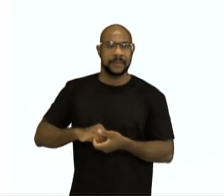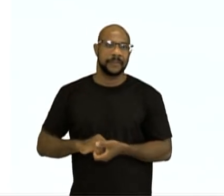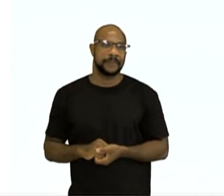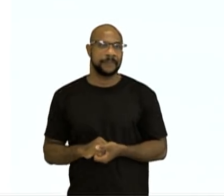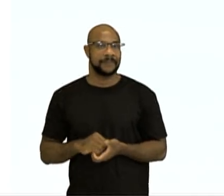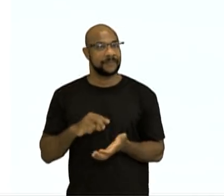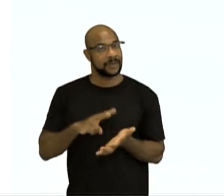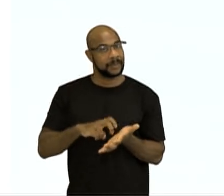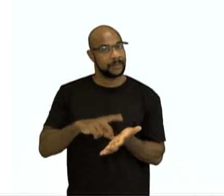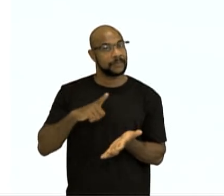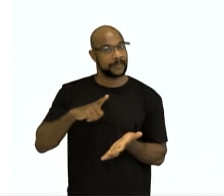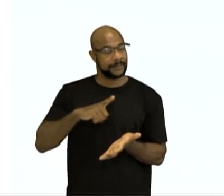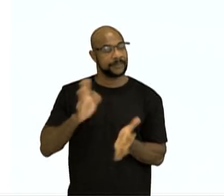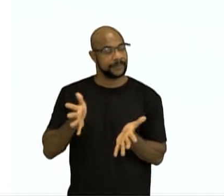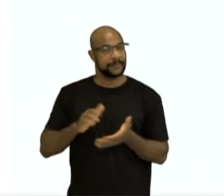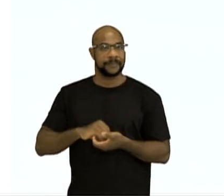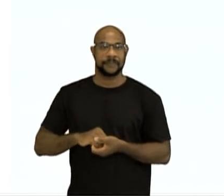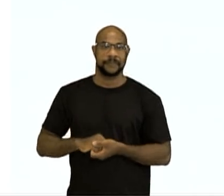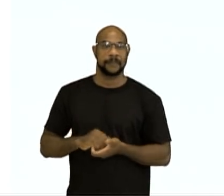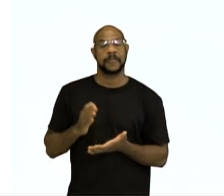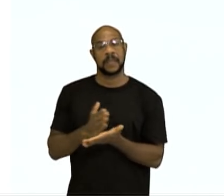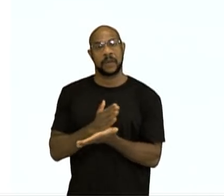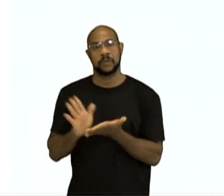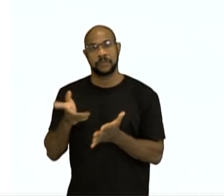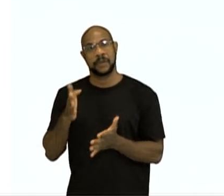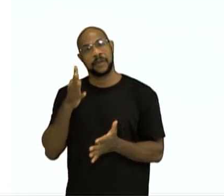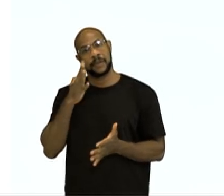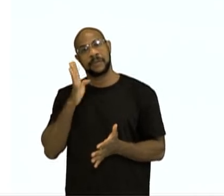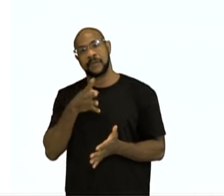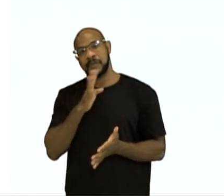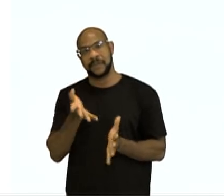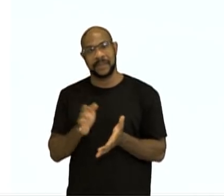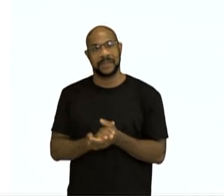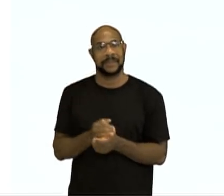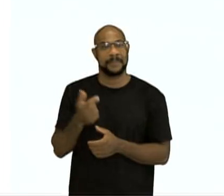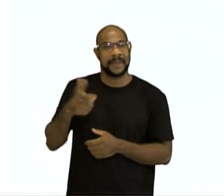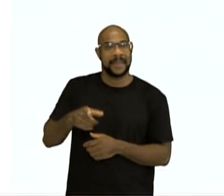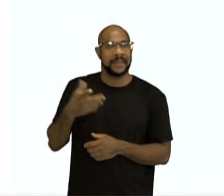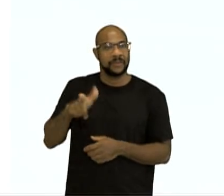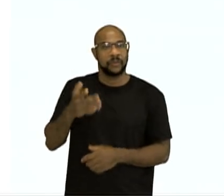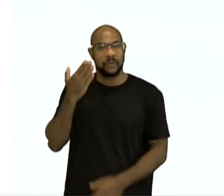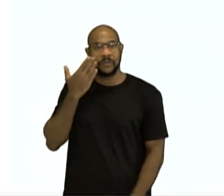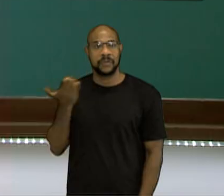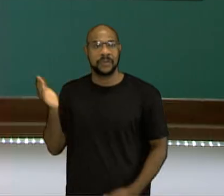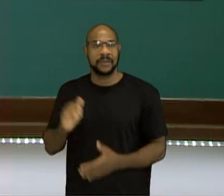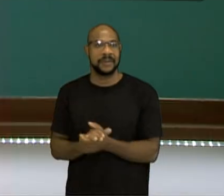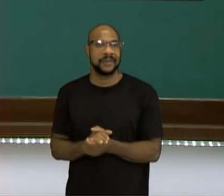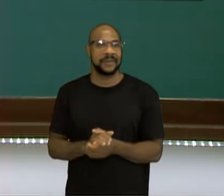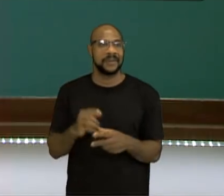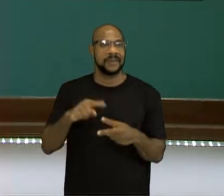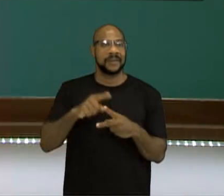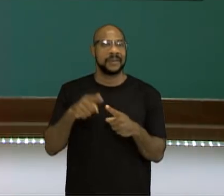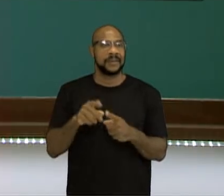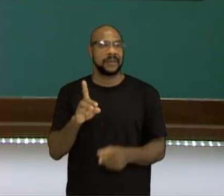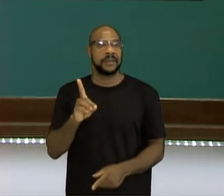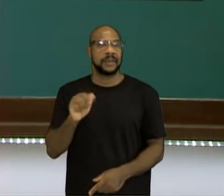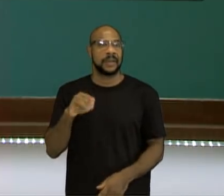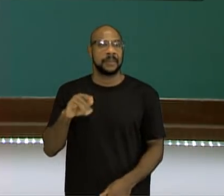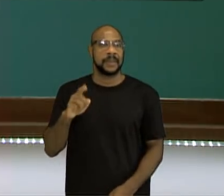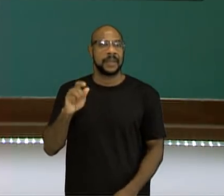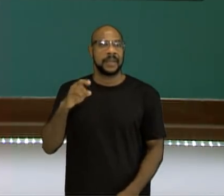eu já tenho. Então, alguns a gente já viu, olha lá, aparece novamente o muslim, aparece o Ramadan, que acabamos de